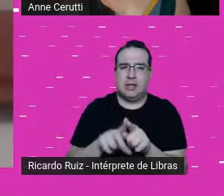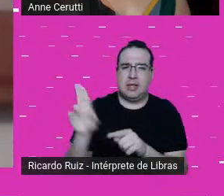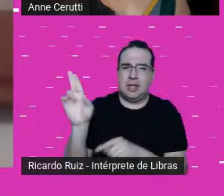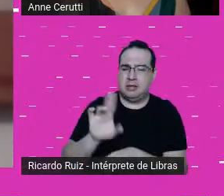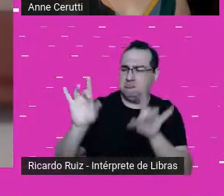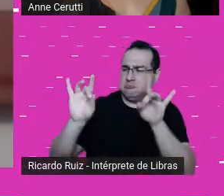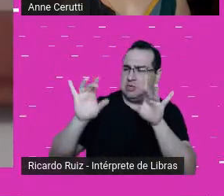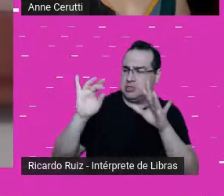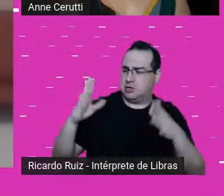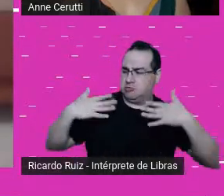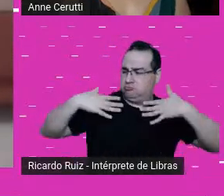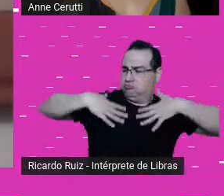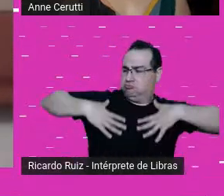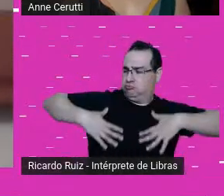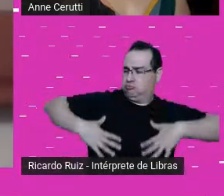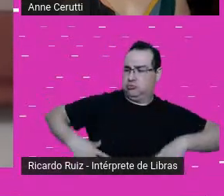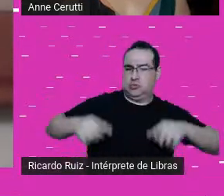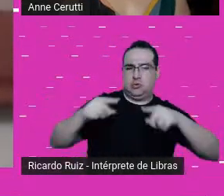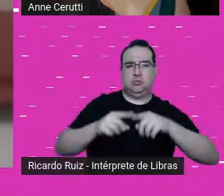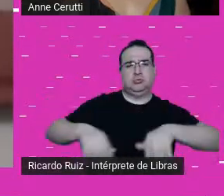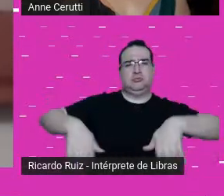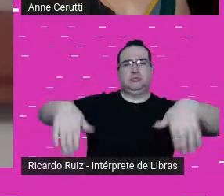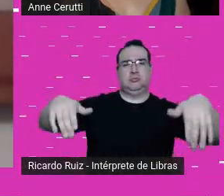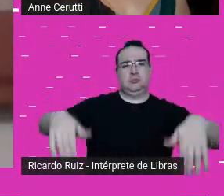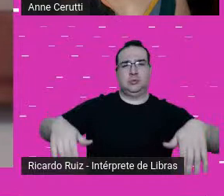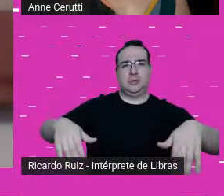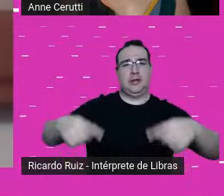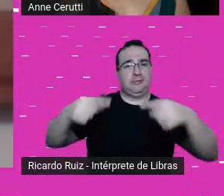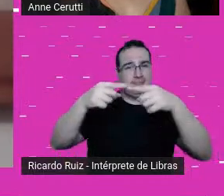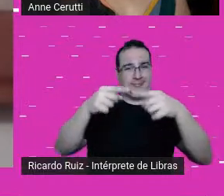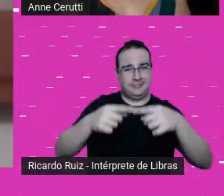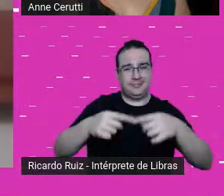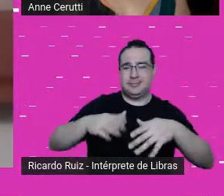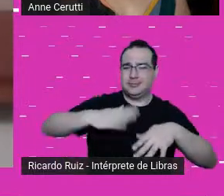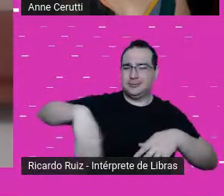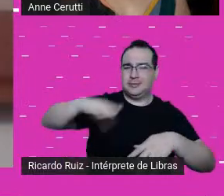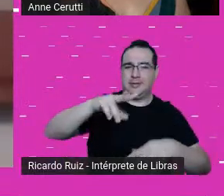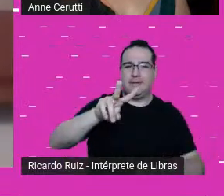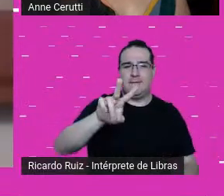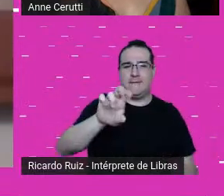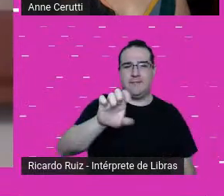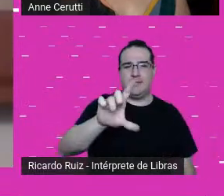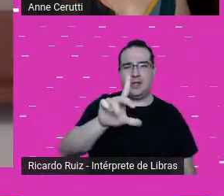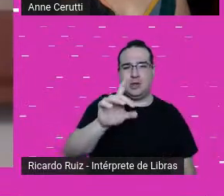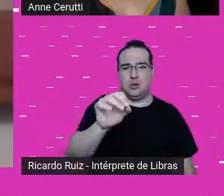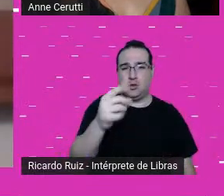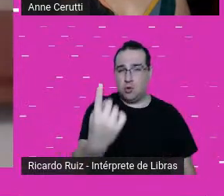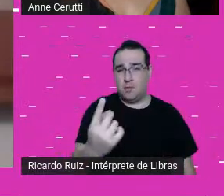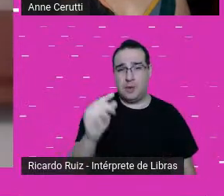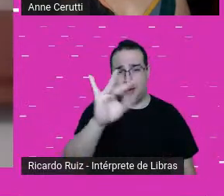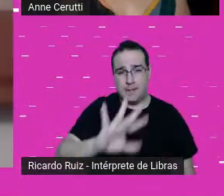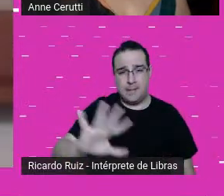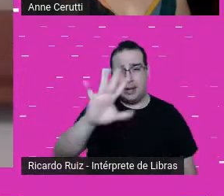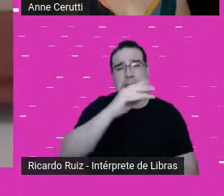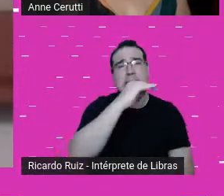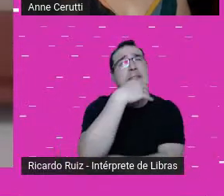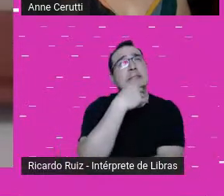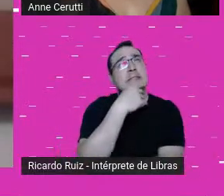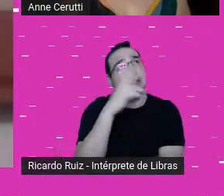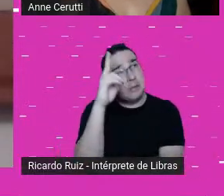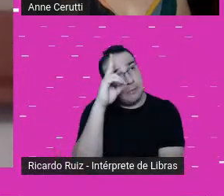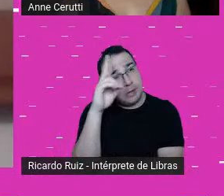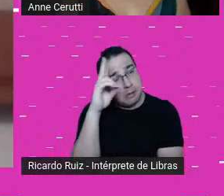do veludo para o cenário, né? Então, às vezes, ele pegava uma imagem, e me lembro que ele